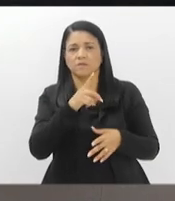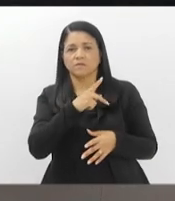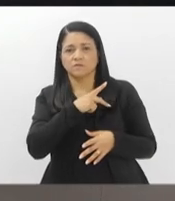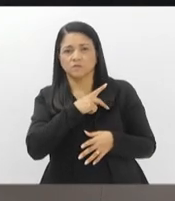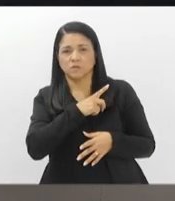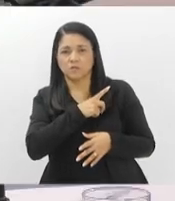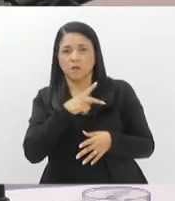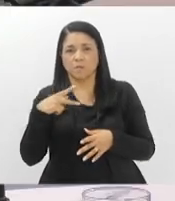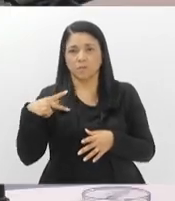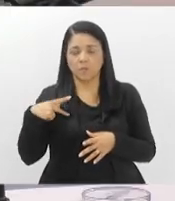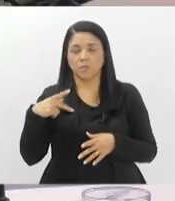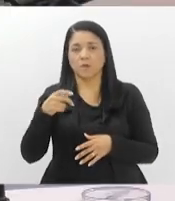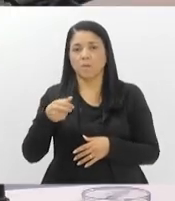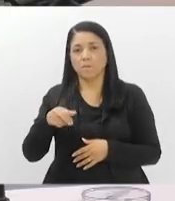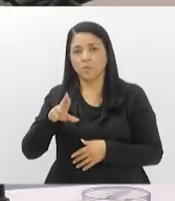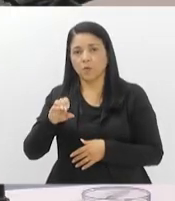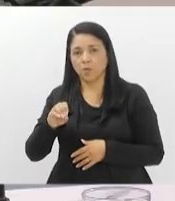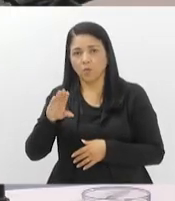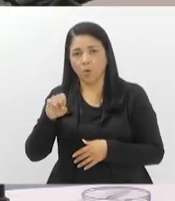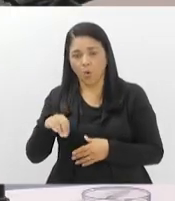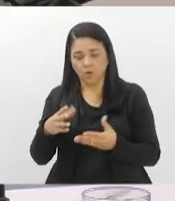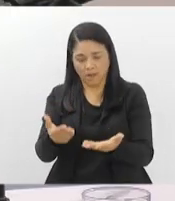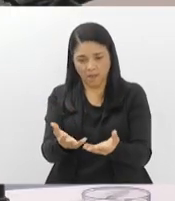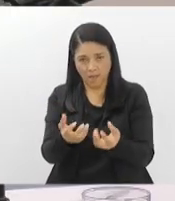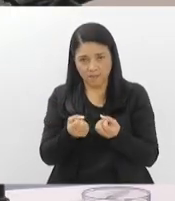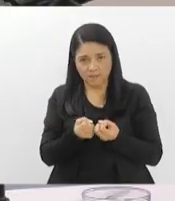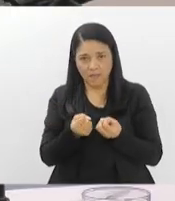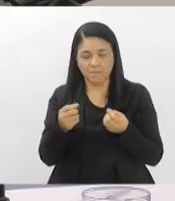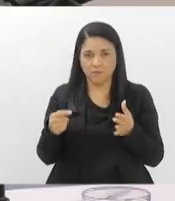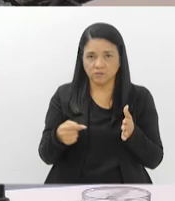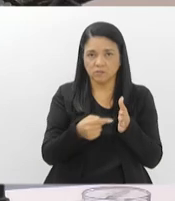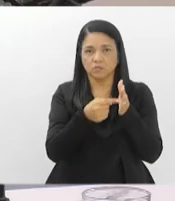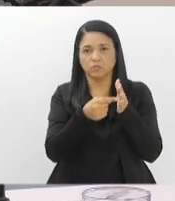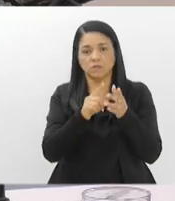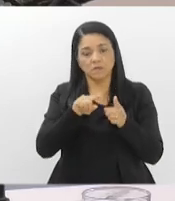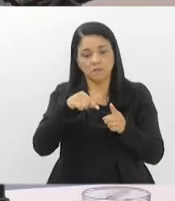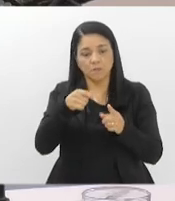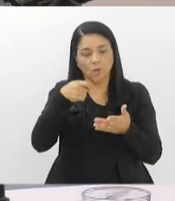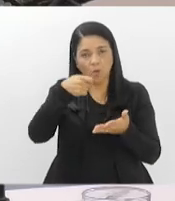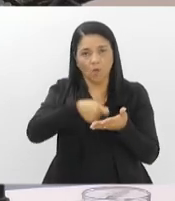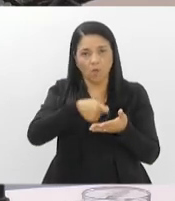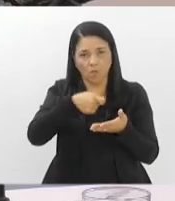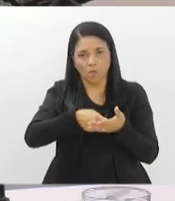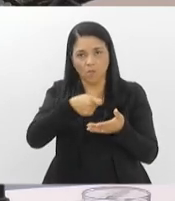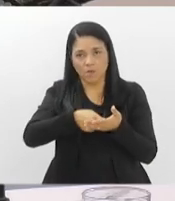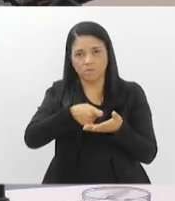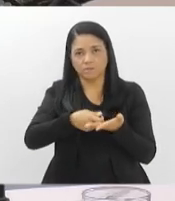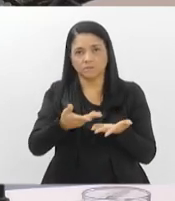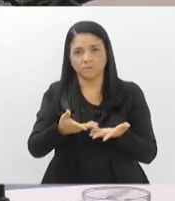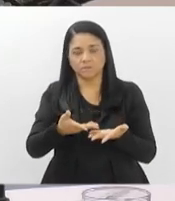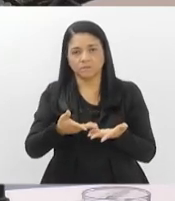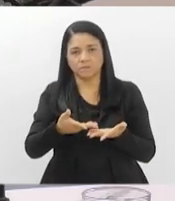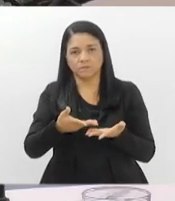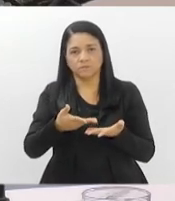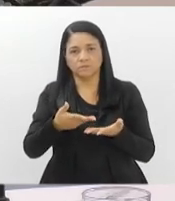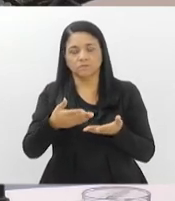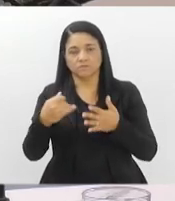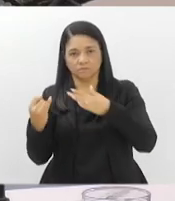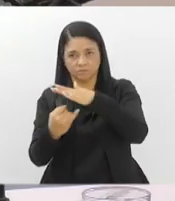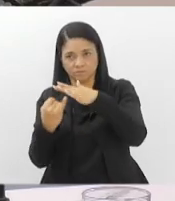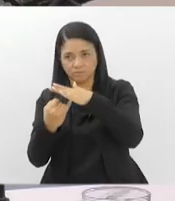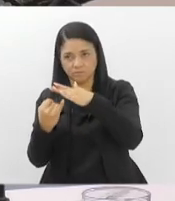que recebe as demandas que aí a gente já cobraria desses desses